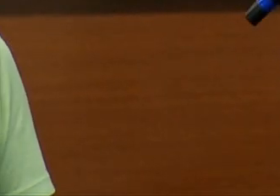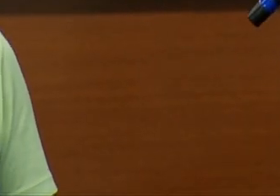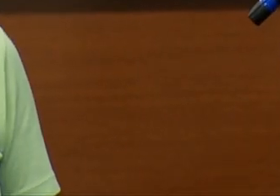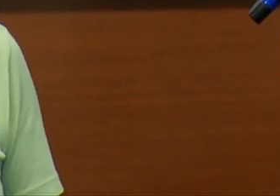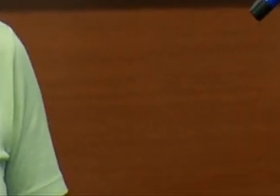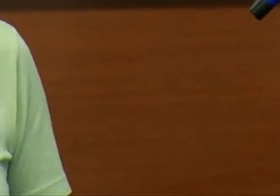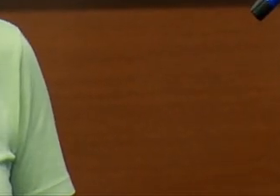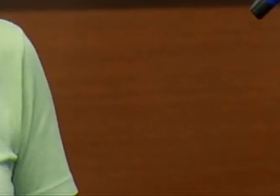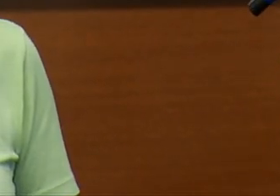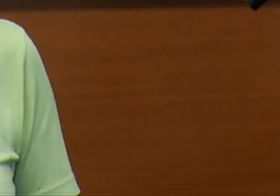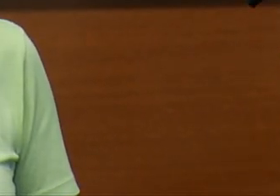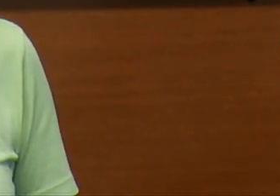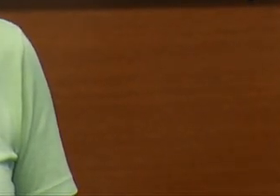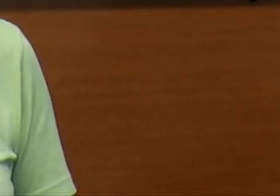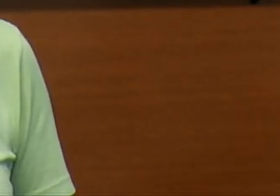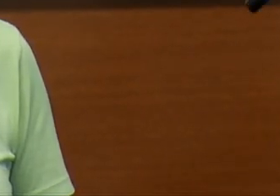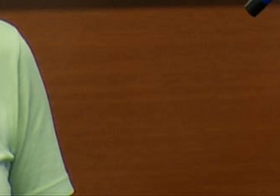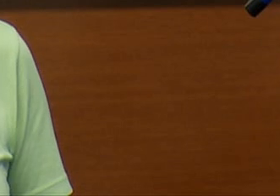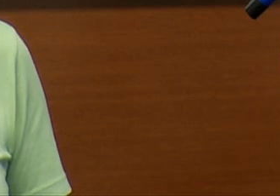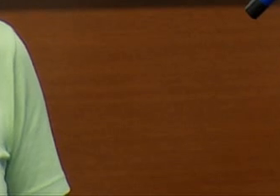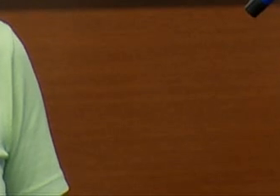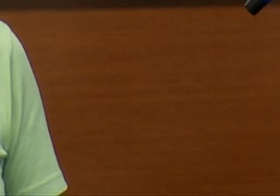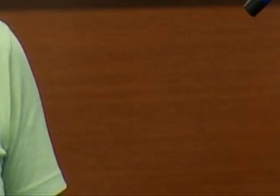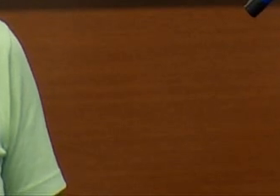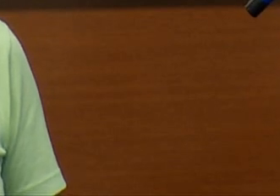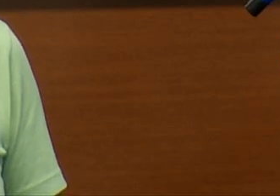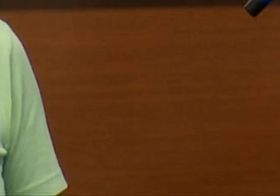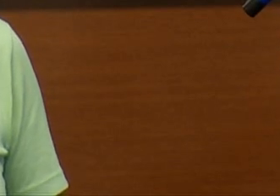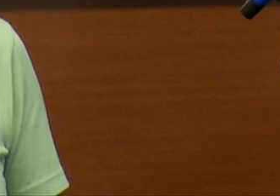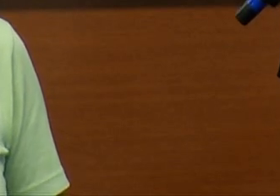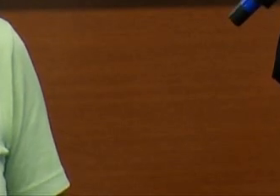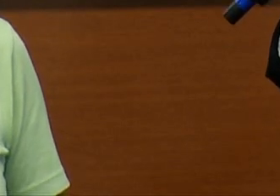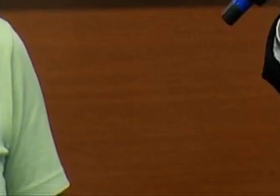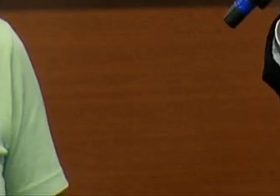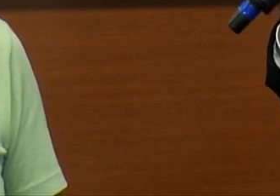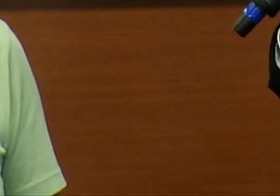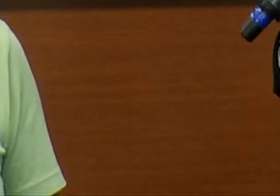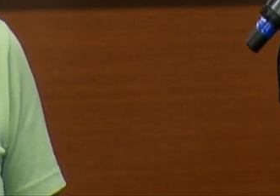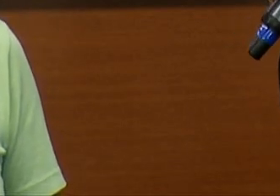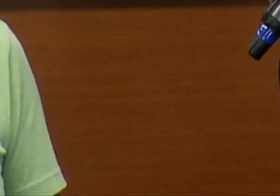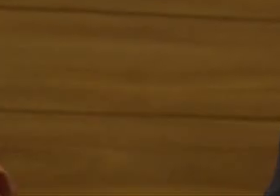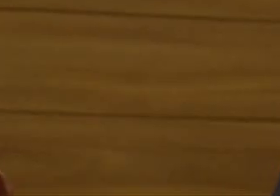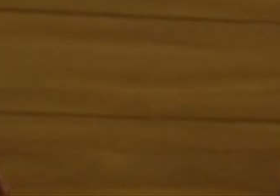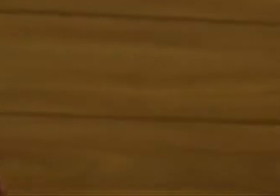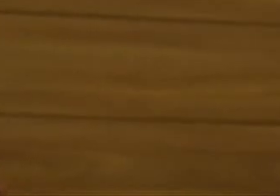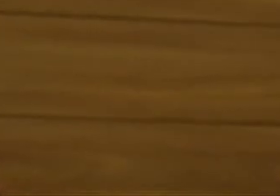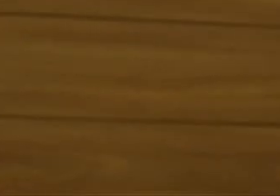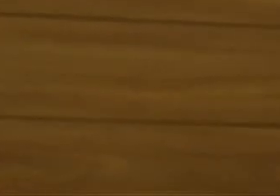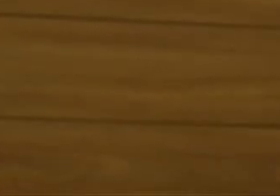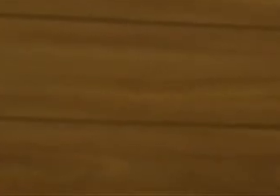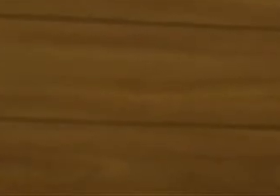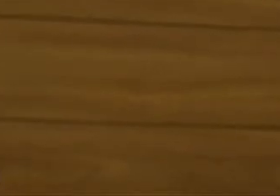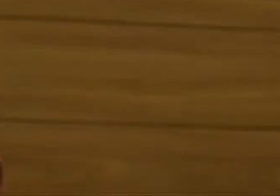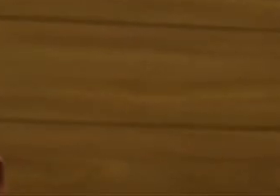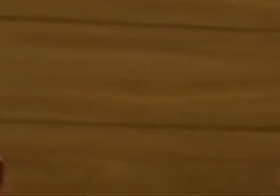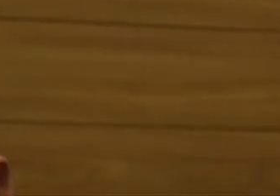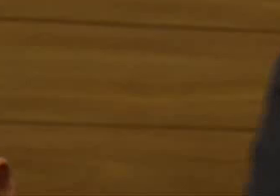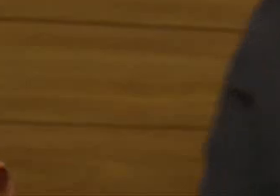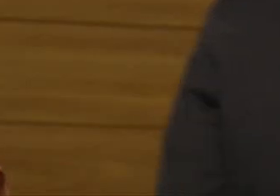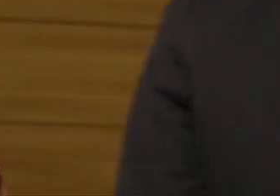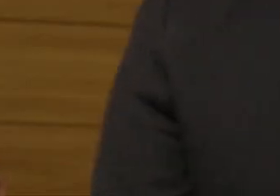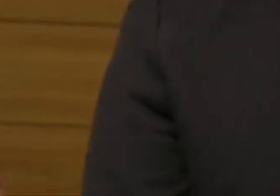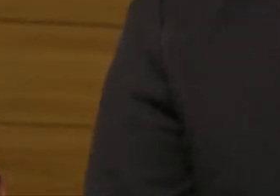atenção a tua imparcialidade, porque naquela época a empresa ela fazia, digamos assim,